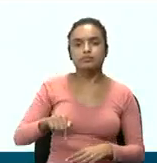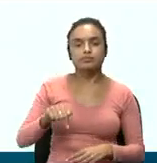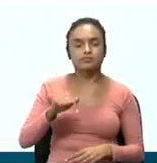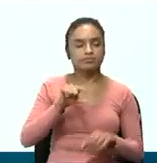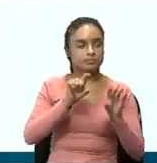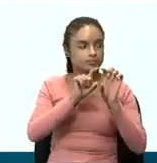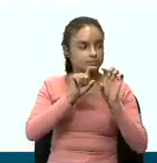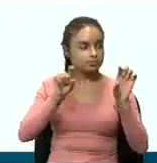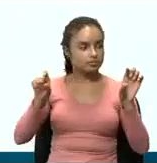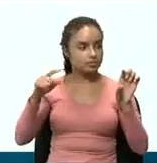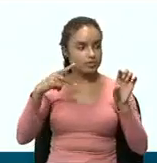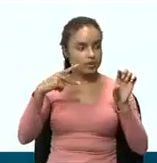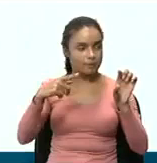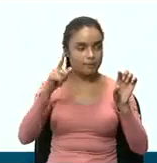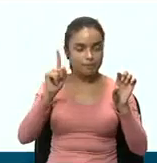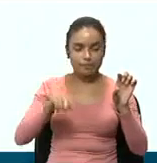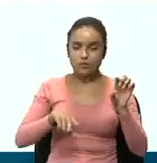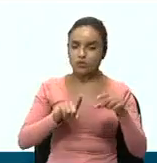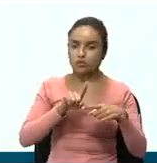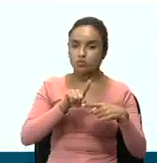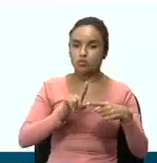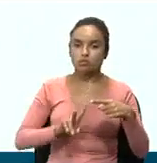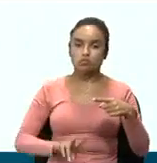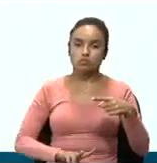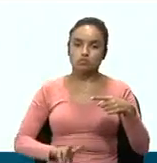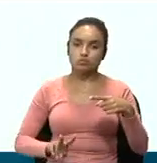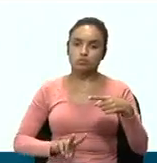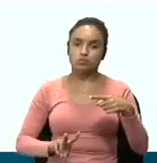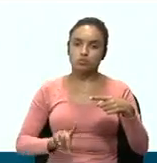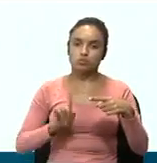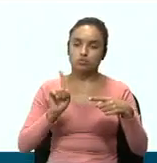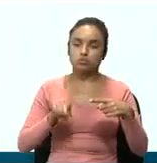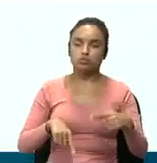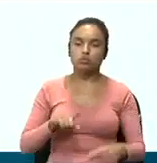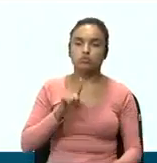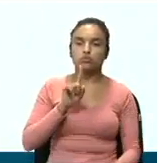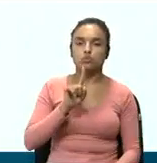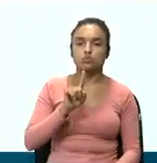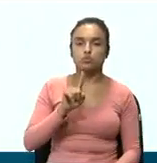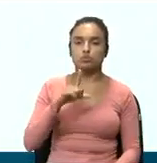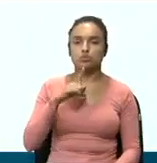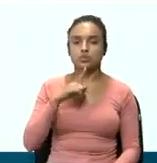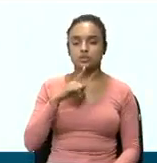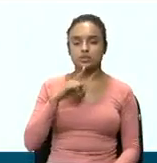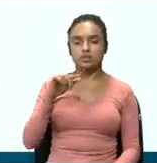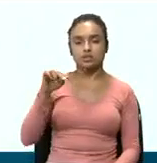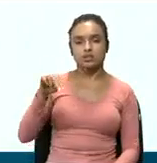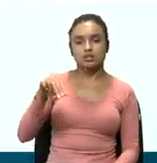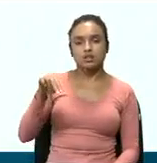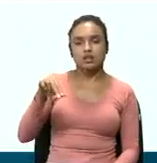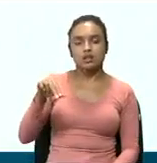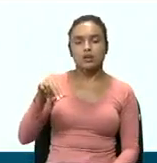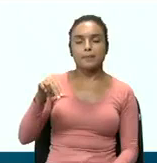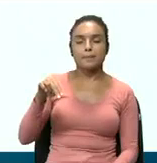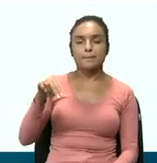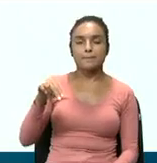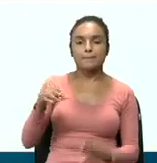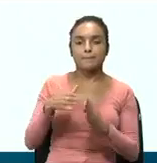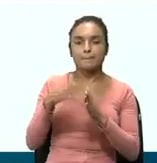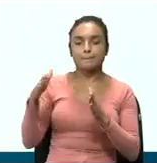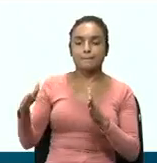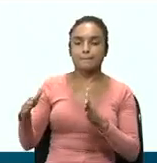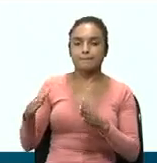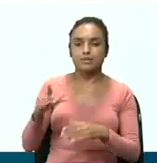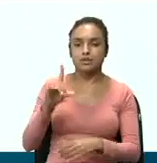aqui ser meio. Então, ela poder ser escrita como 1 sobre n elevado a meio, é a